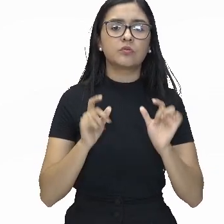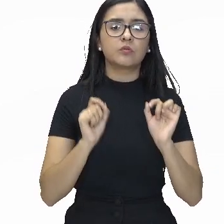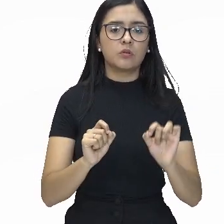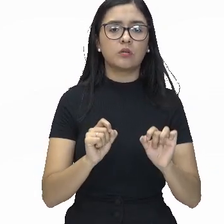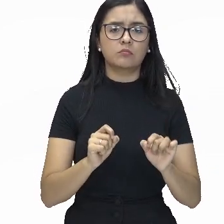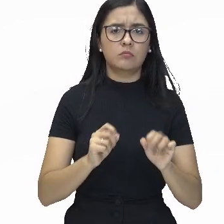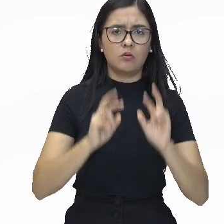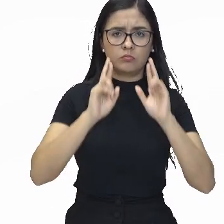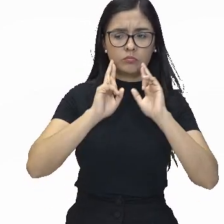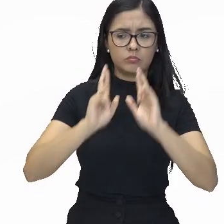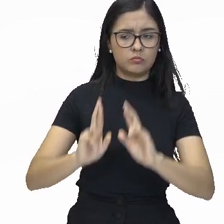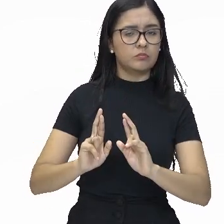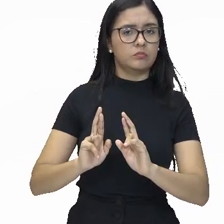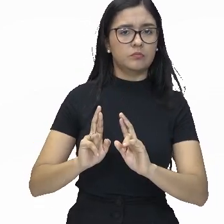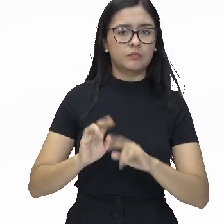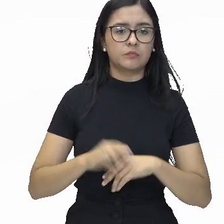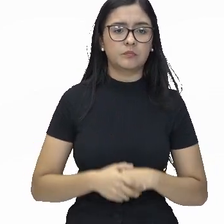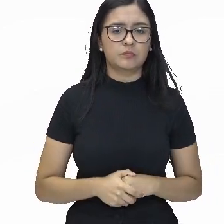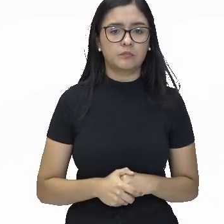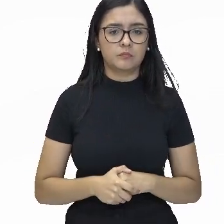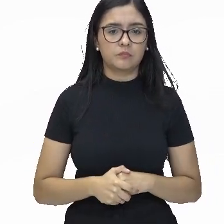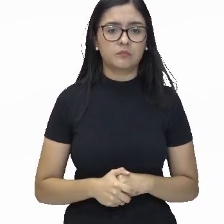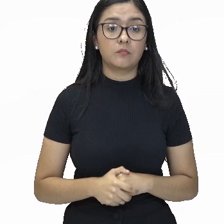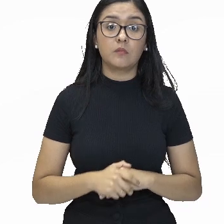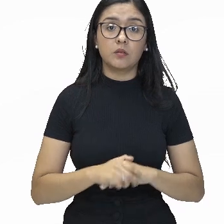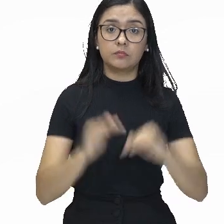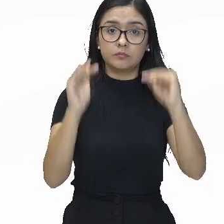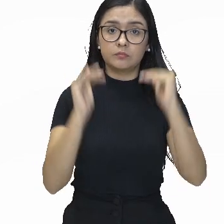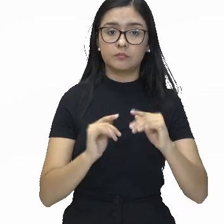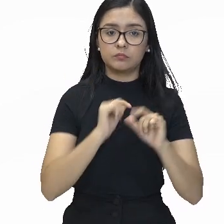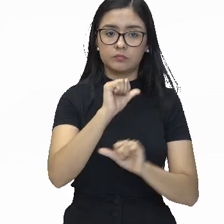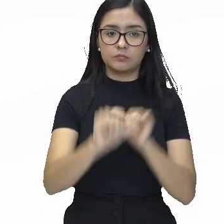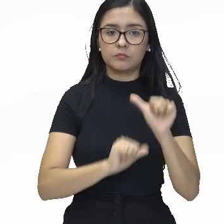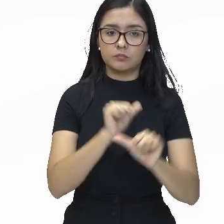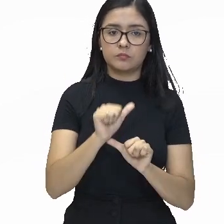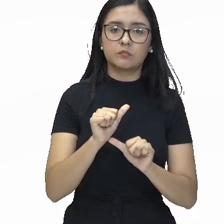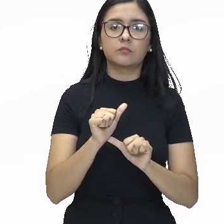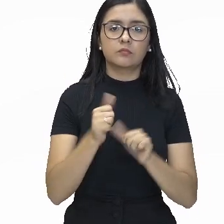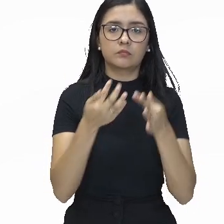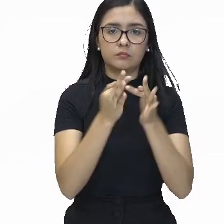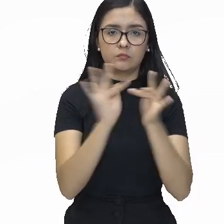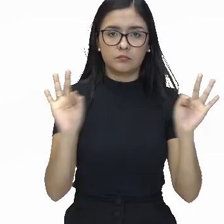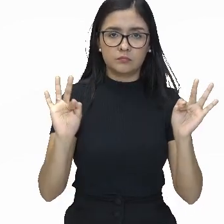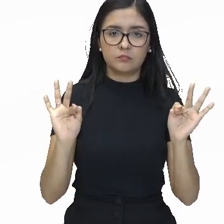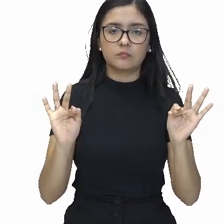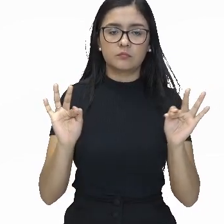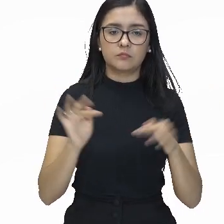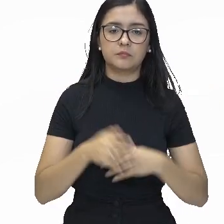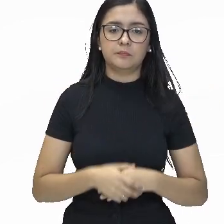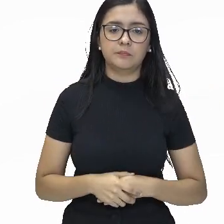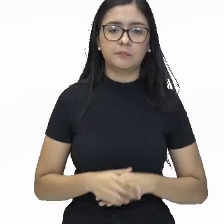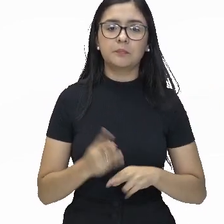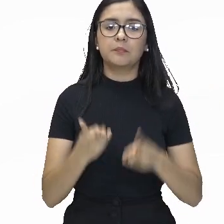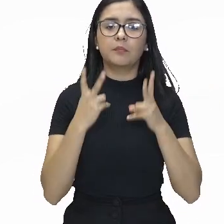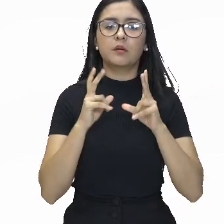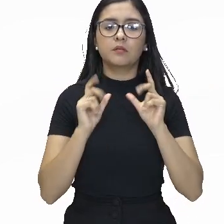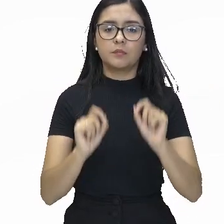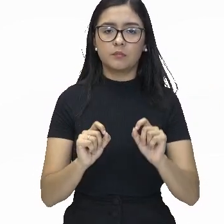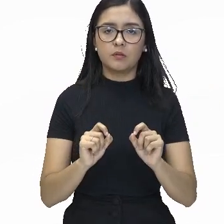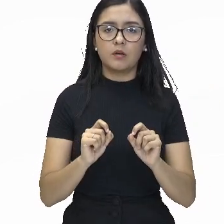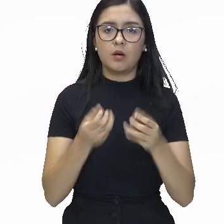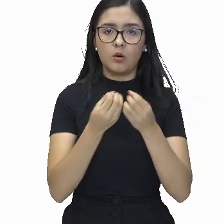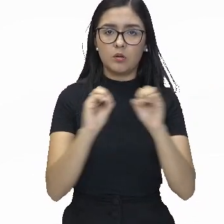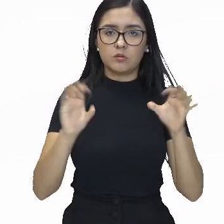é honesto. Quando se transforma esse período simples em um período composto, a